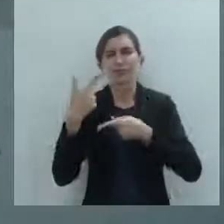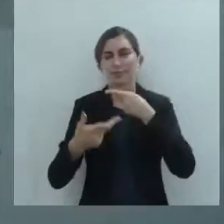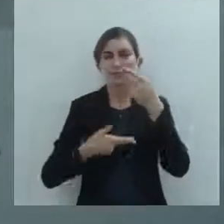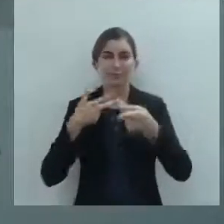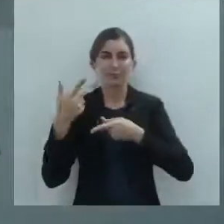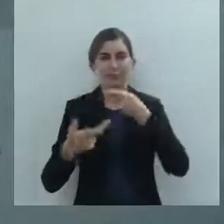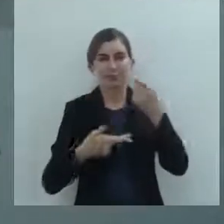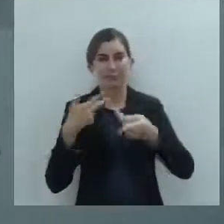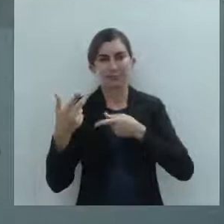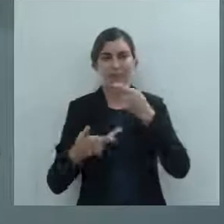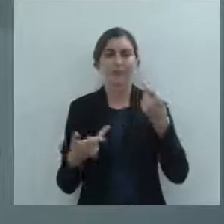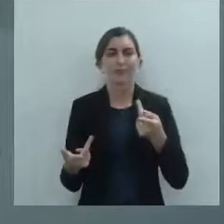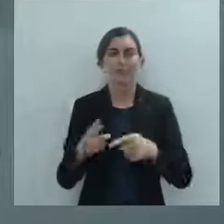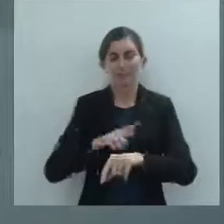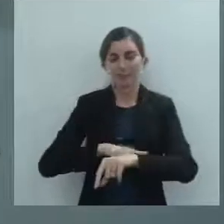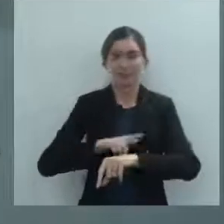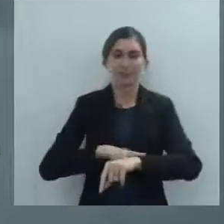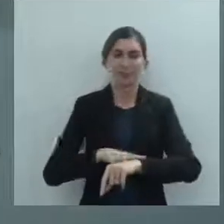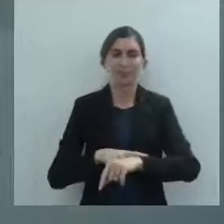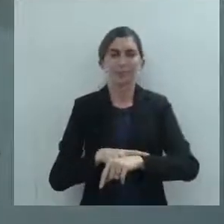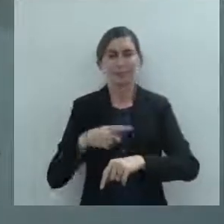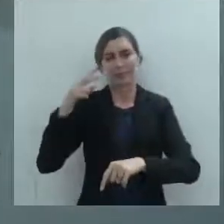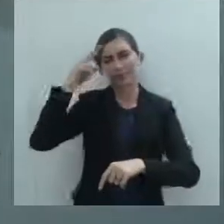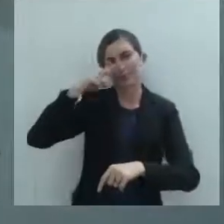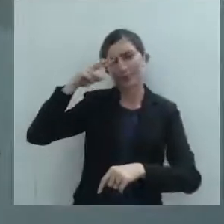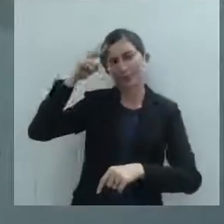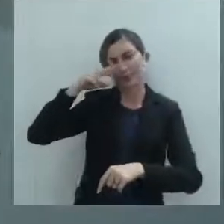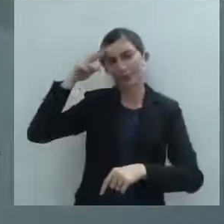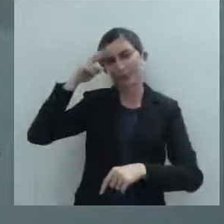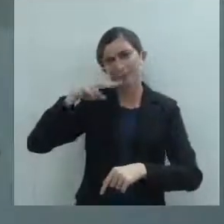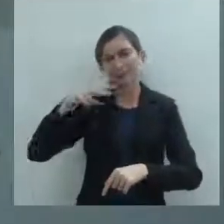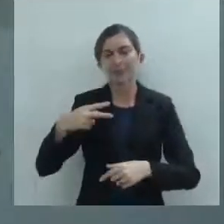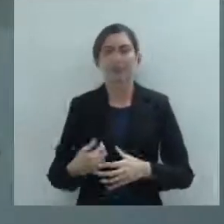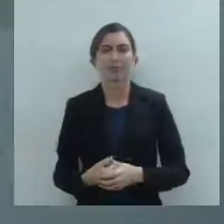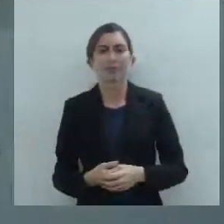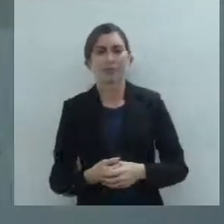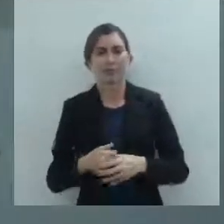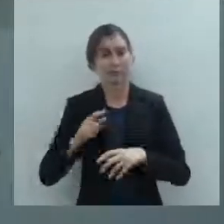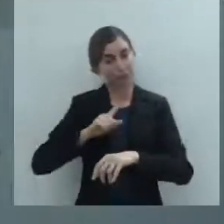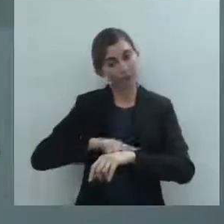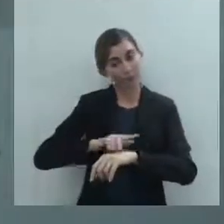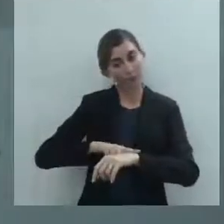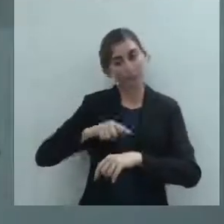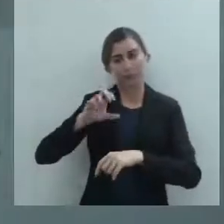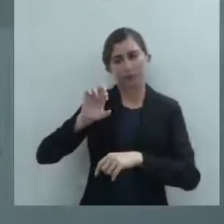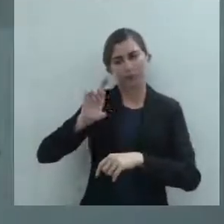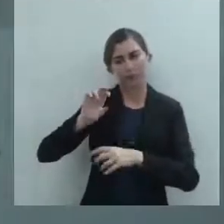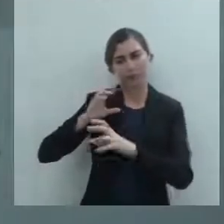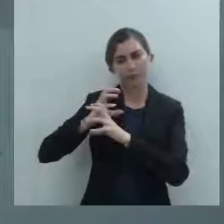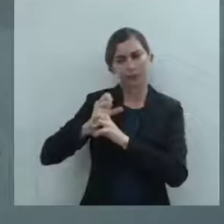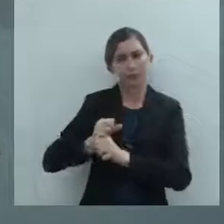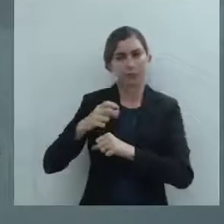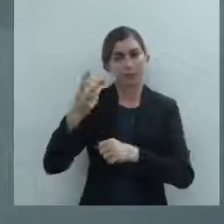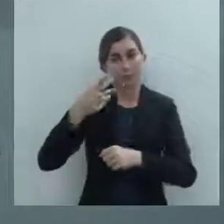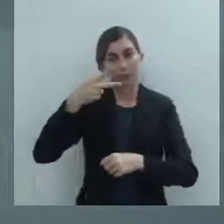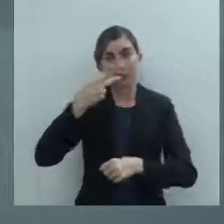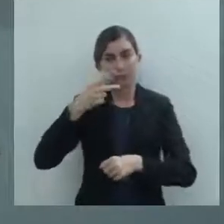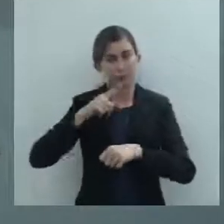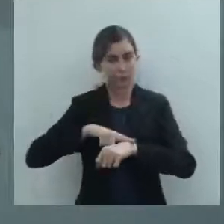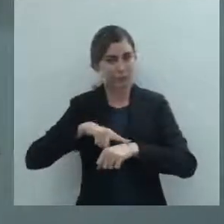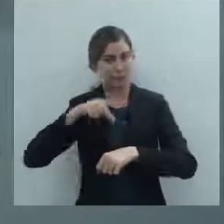da questão do tempo histórico em falou um pouco do cronológico agora vamos falar de história